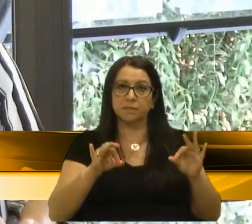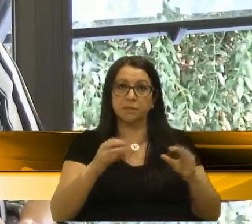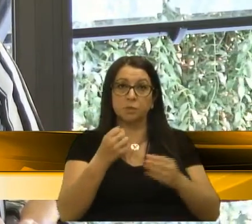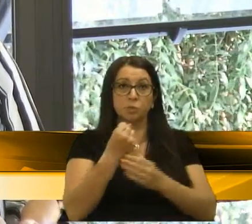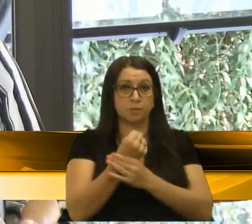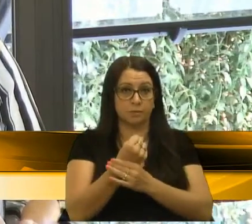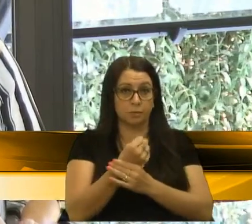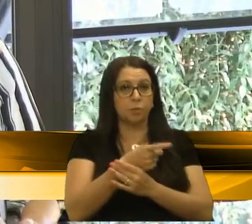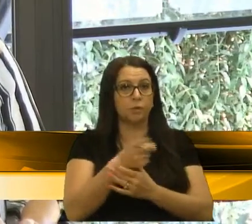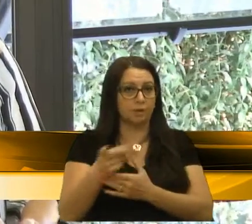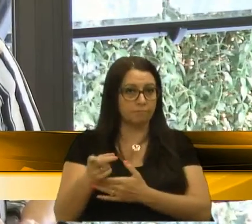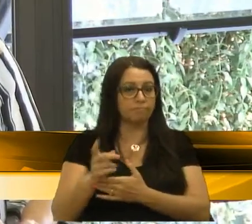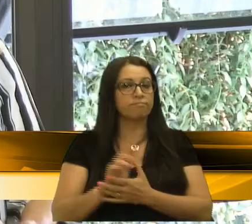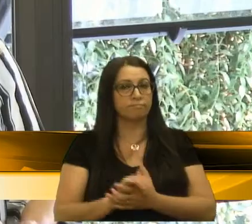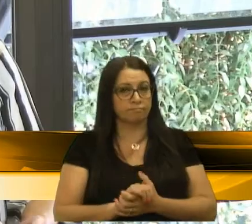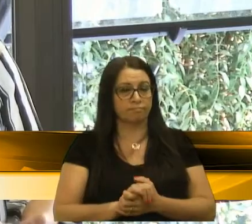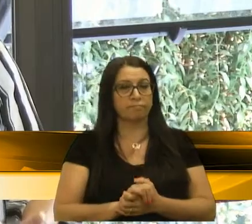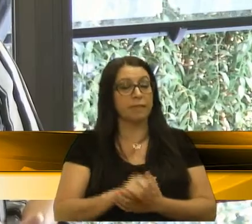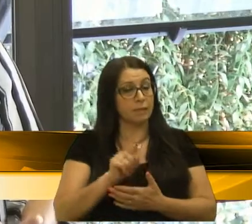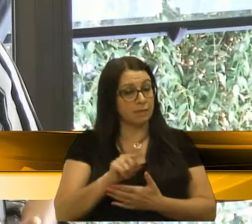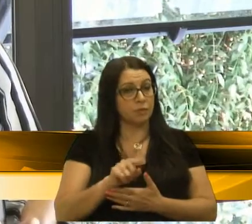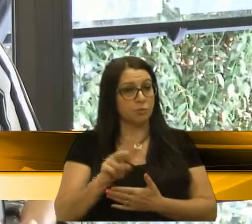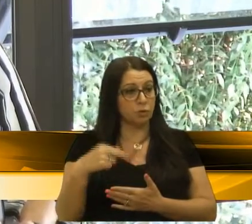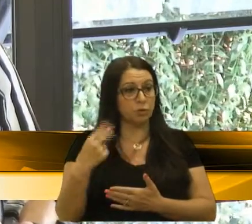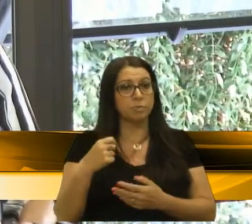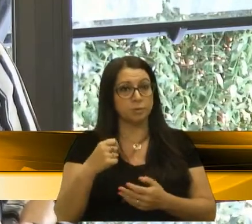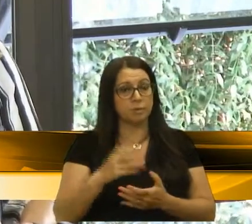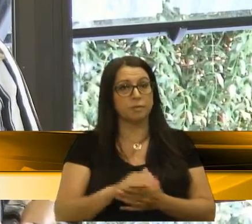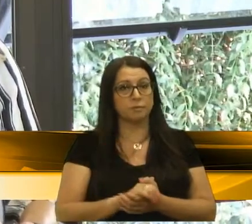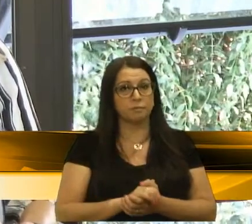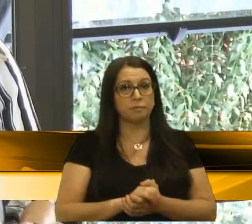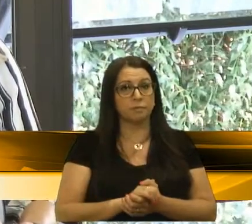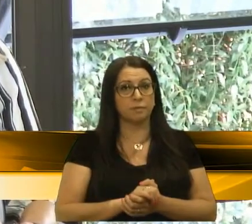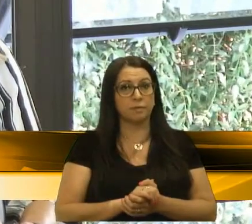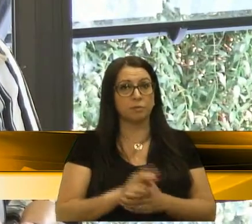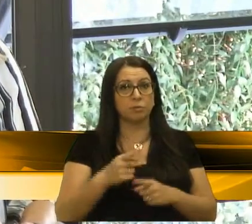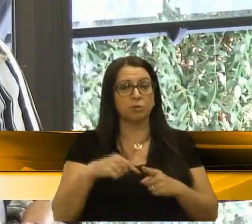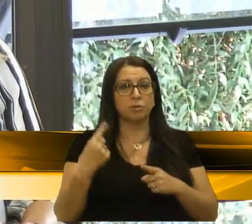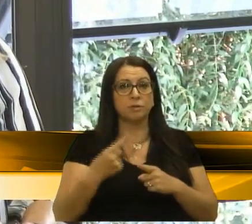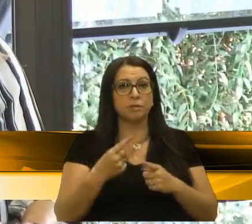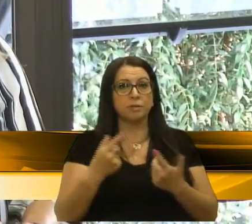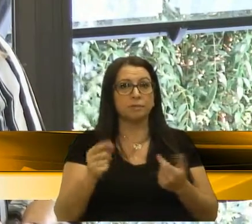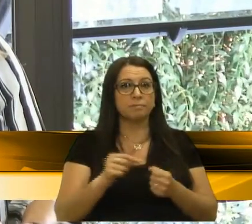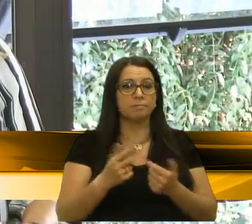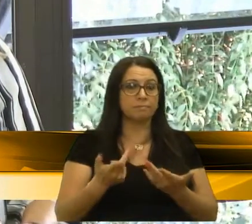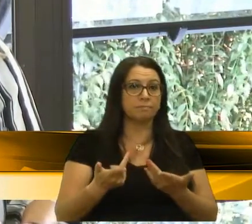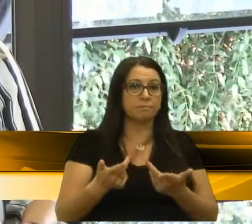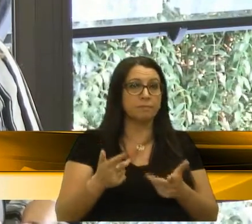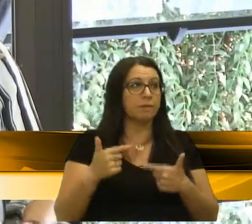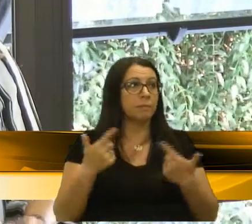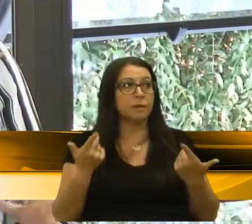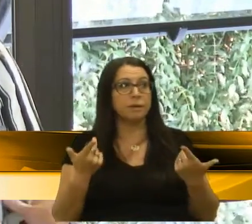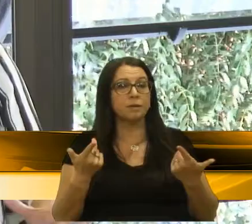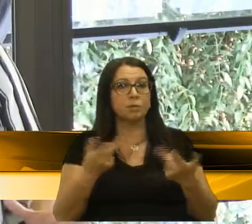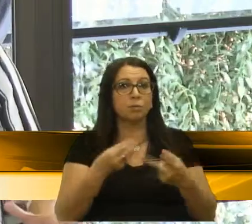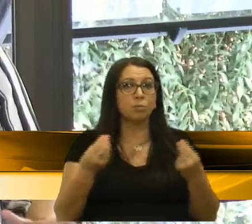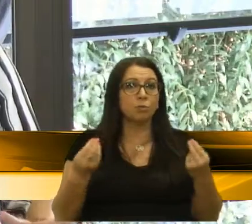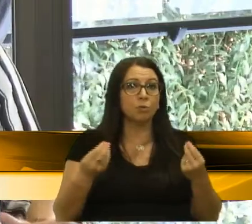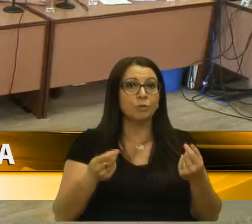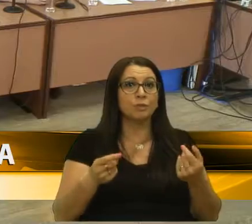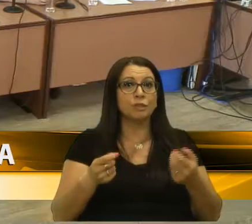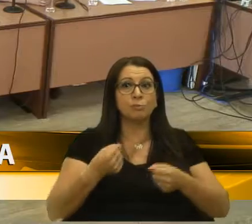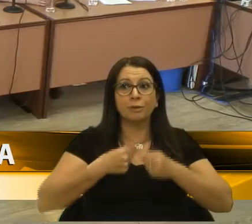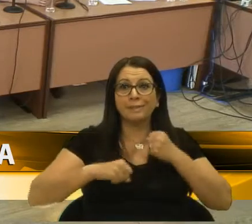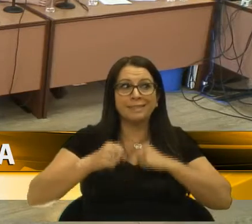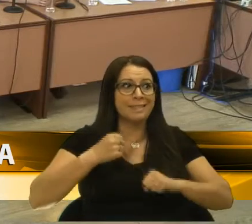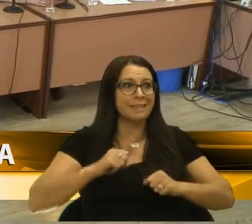segurança. E é isso que nós precisamos, porque nós estamos lidando com muita ansiedade